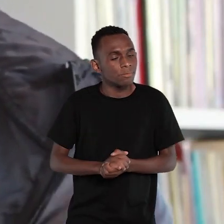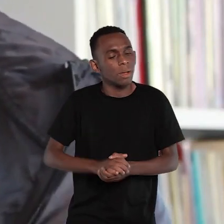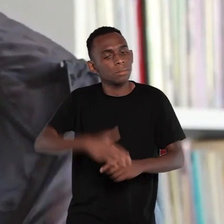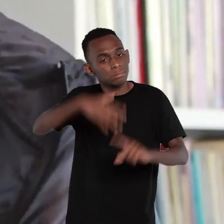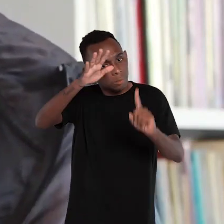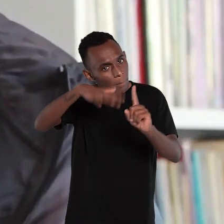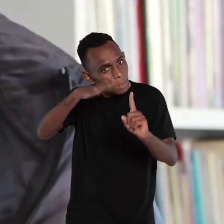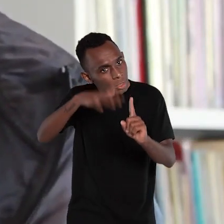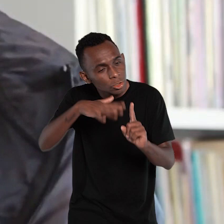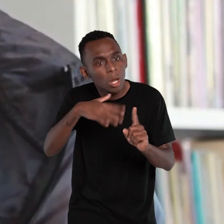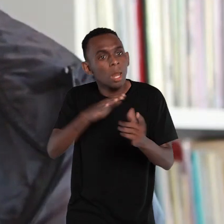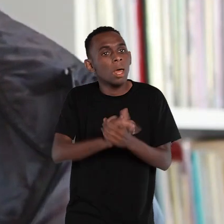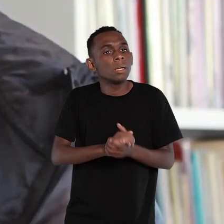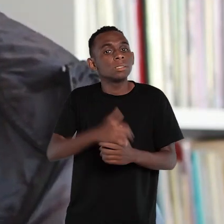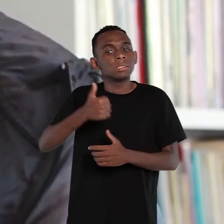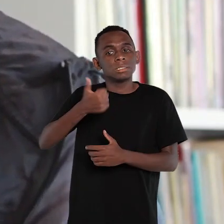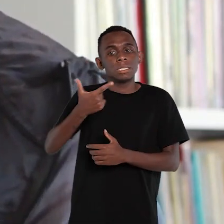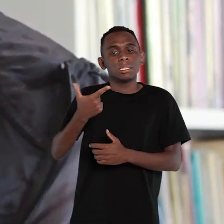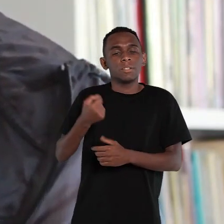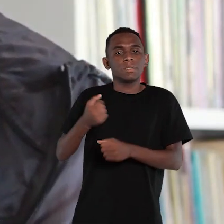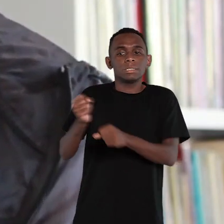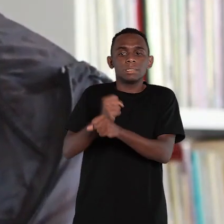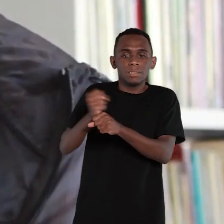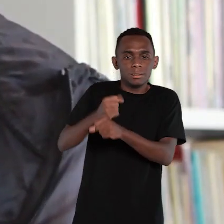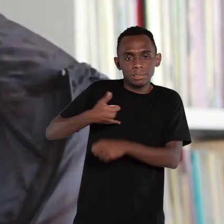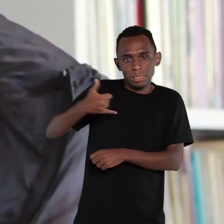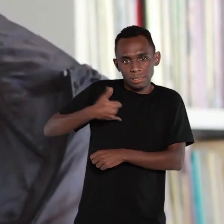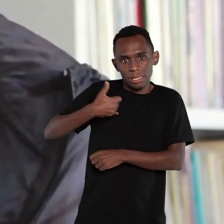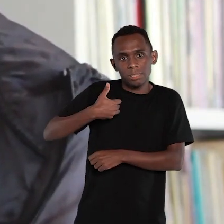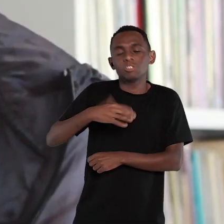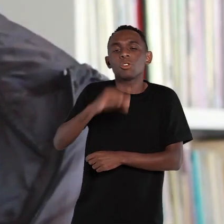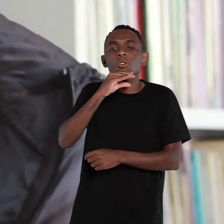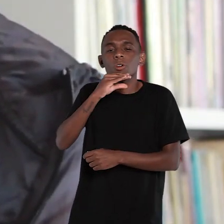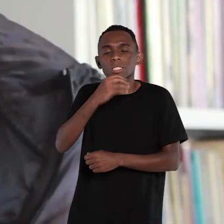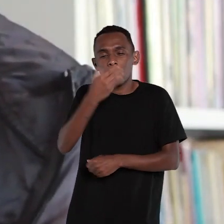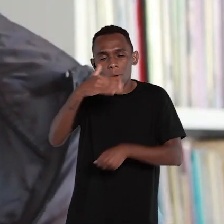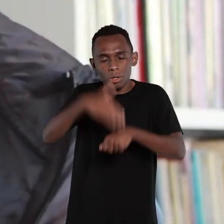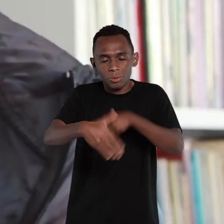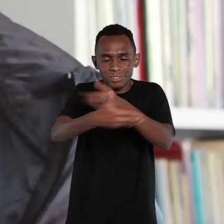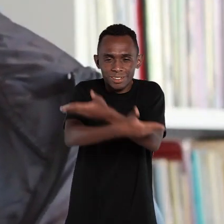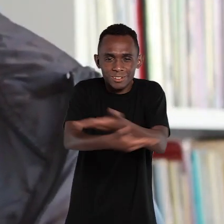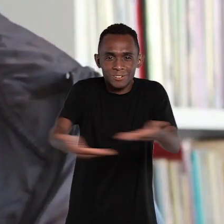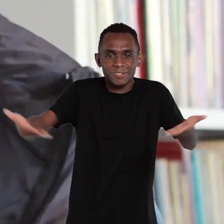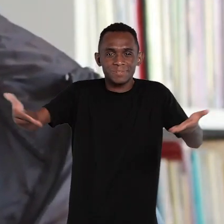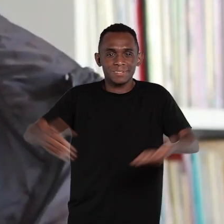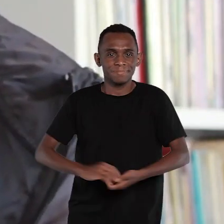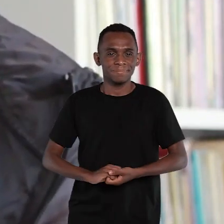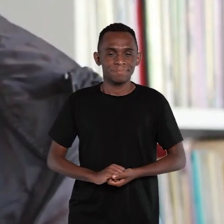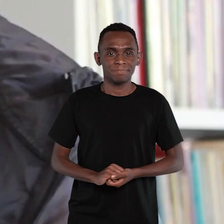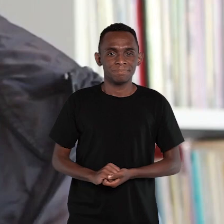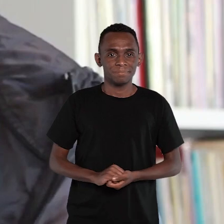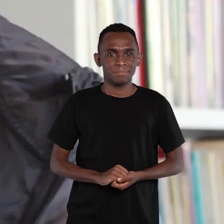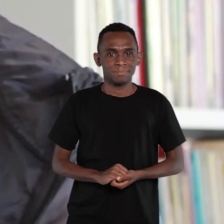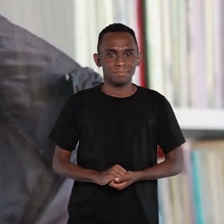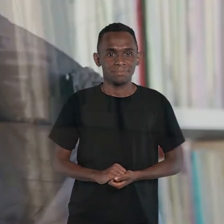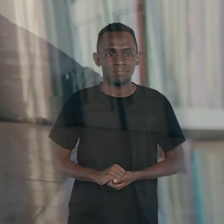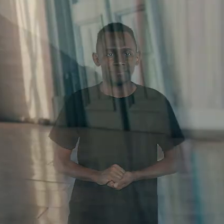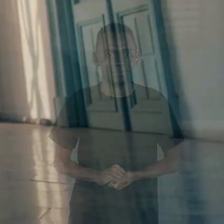que vai homenagear os 120 anos de Carlos Drummond de Andrade. Uma boa noite para todos.